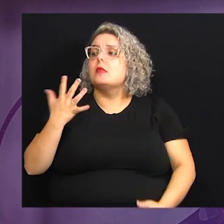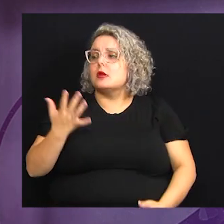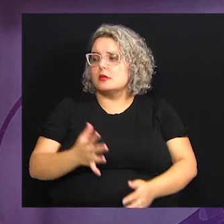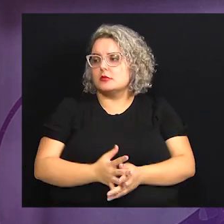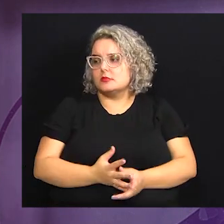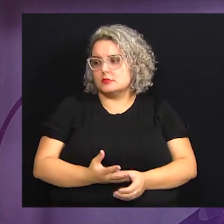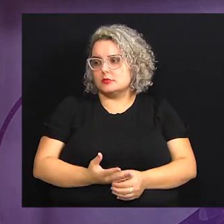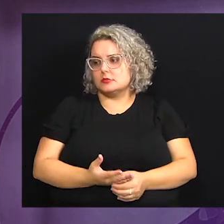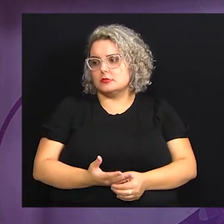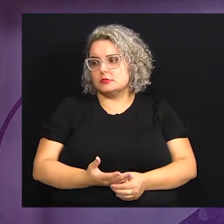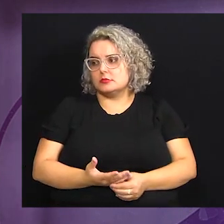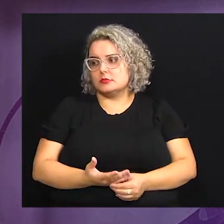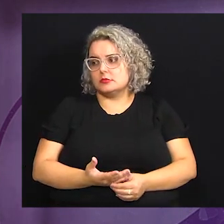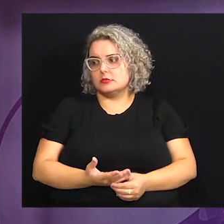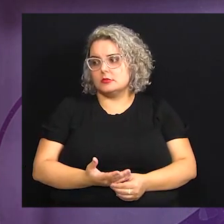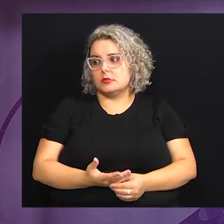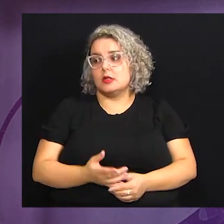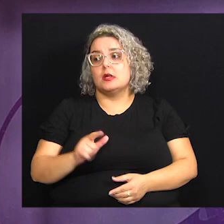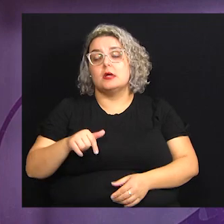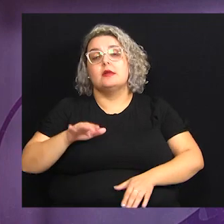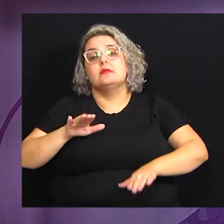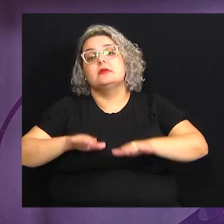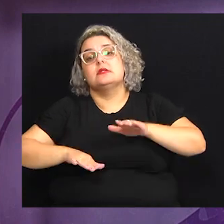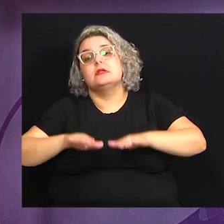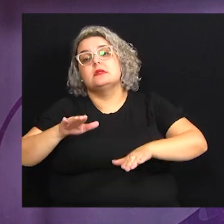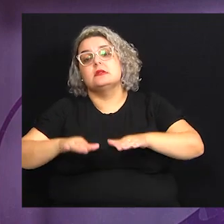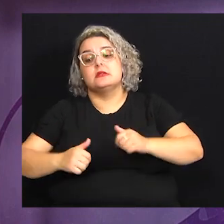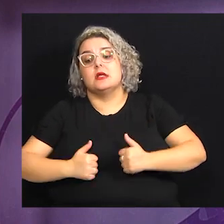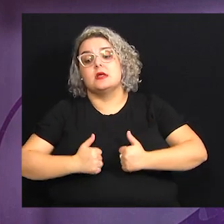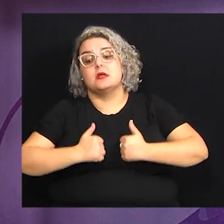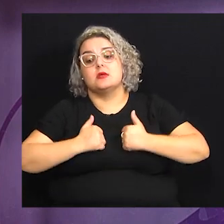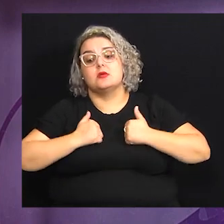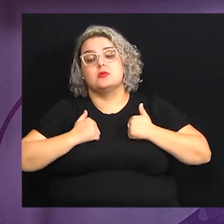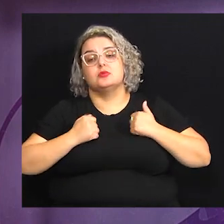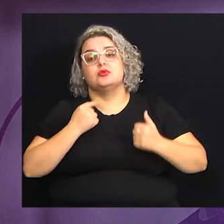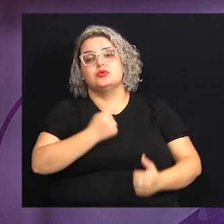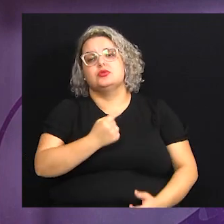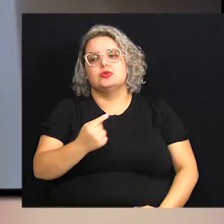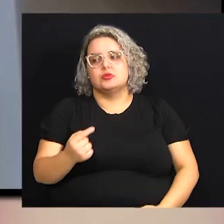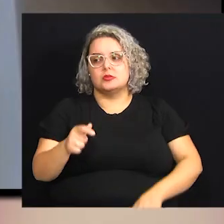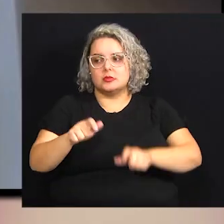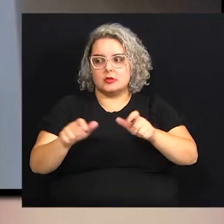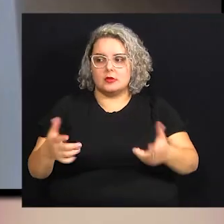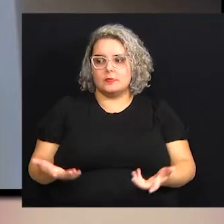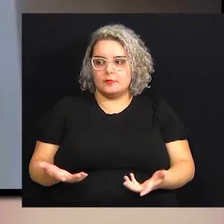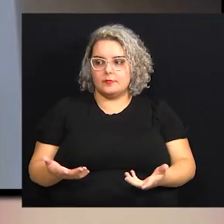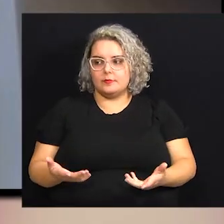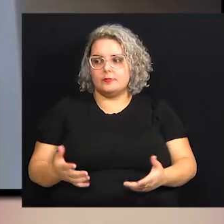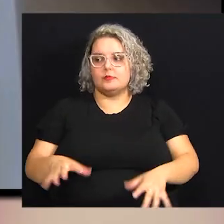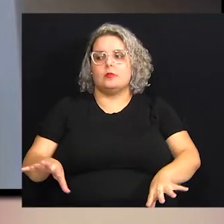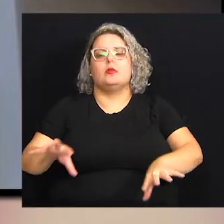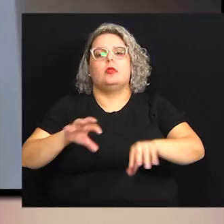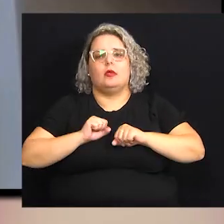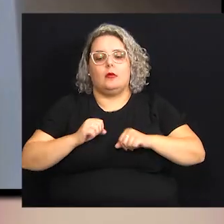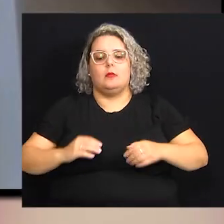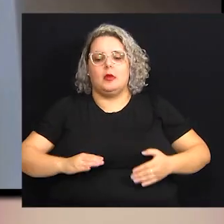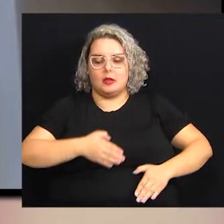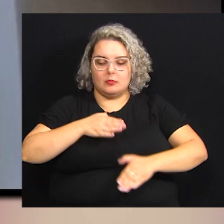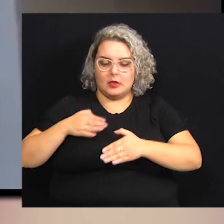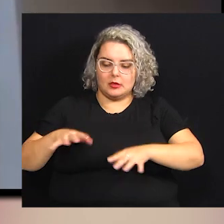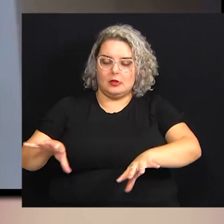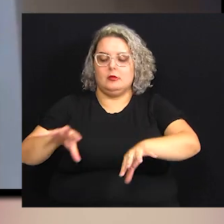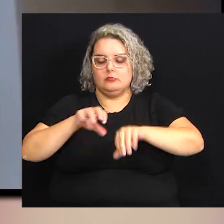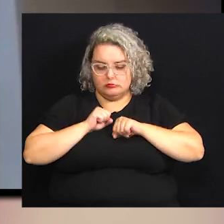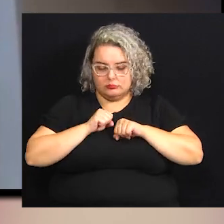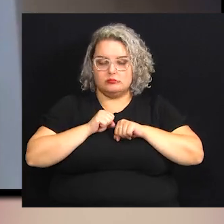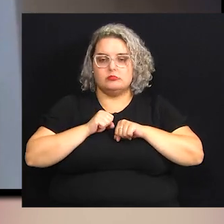que acontece? Então, daí vai depender da imunidade de cada indivíduo. Você é contaminado pela